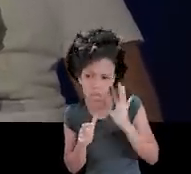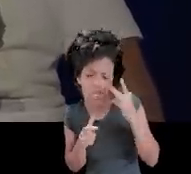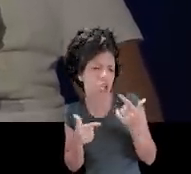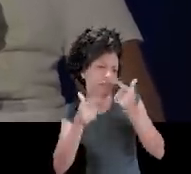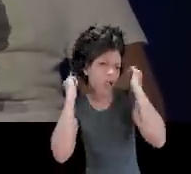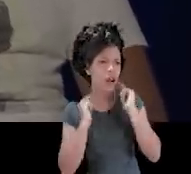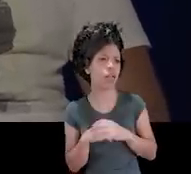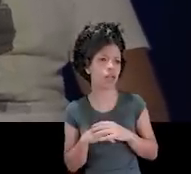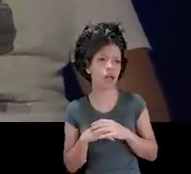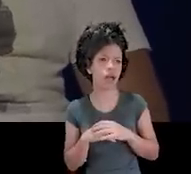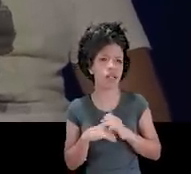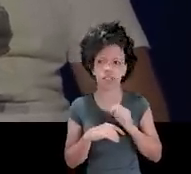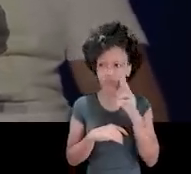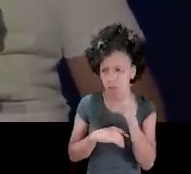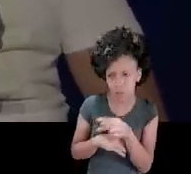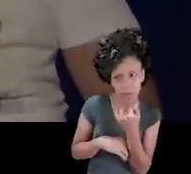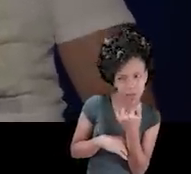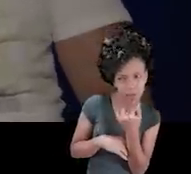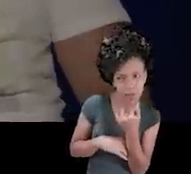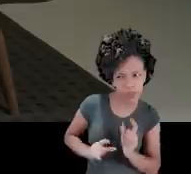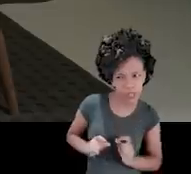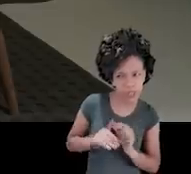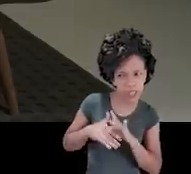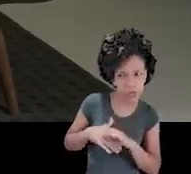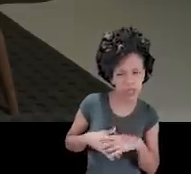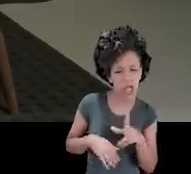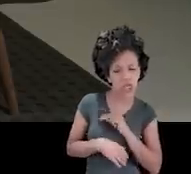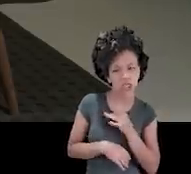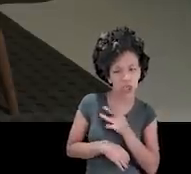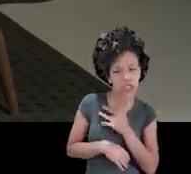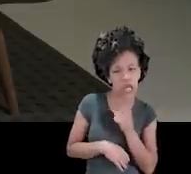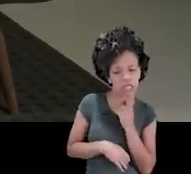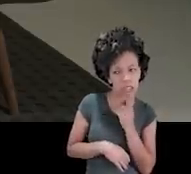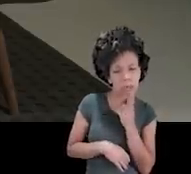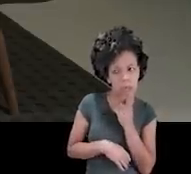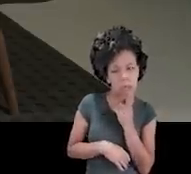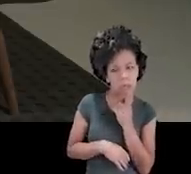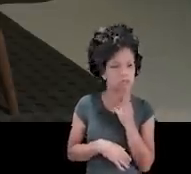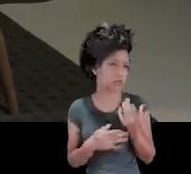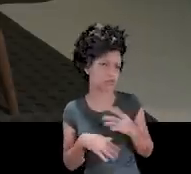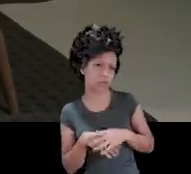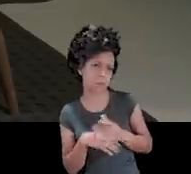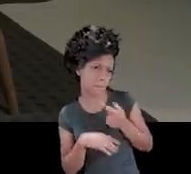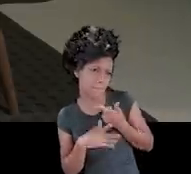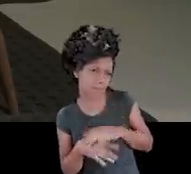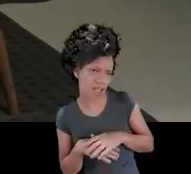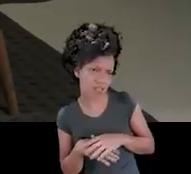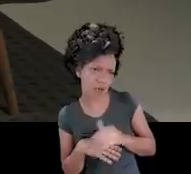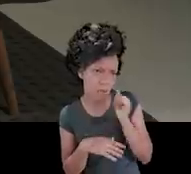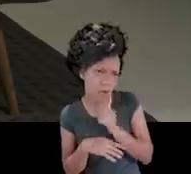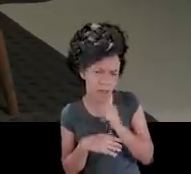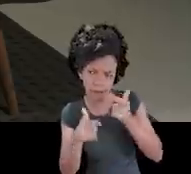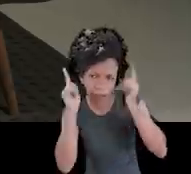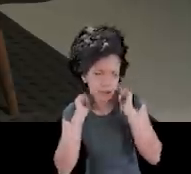careca. Sim. Você vê uma mulher careca, você já fala, tá com câncer. Puta coitada. É, mulher. A maioria. Puta, então, cara, pra você fazer uma piada com uma mulher, cara,